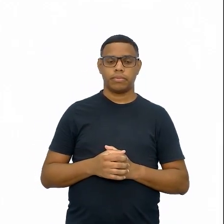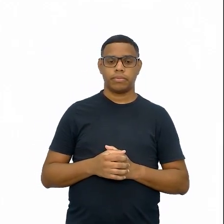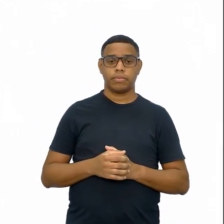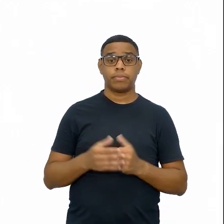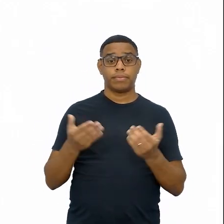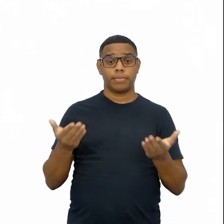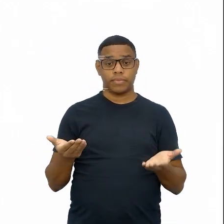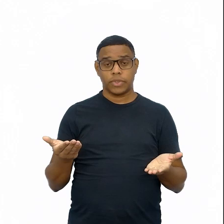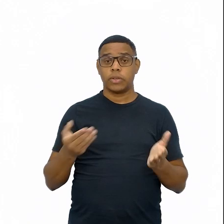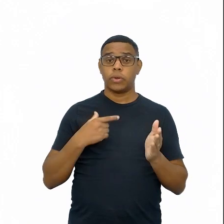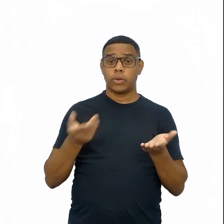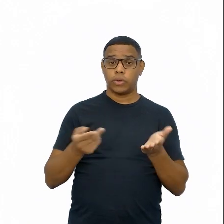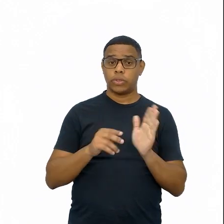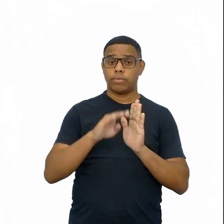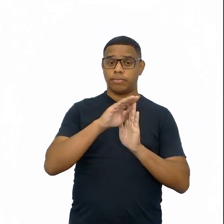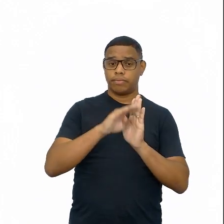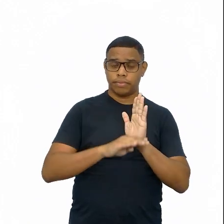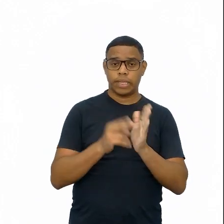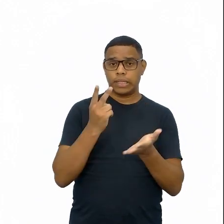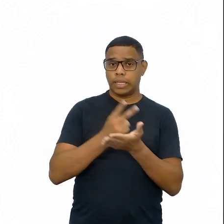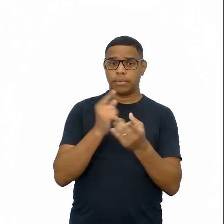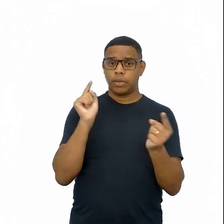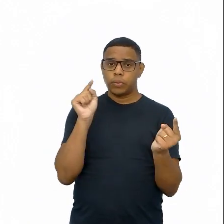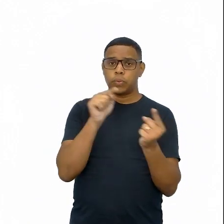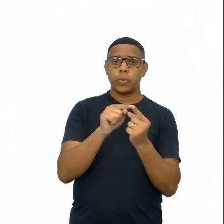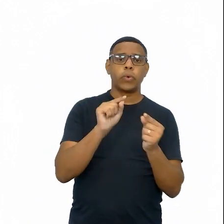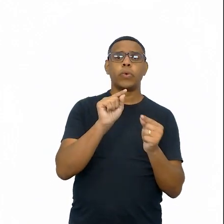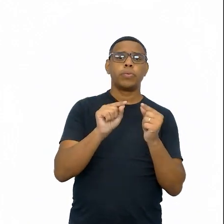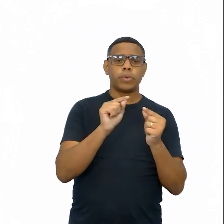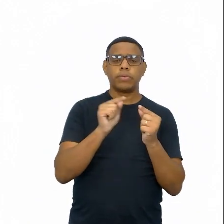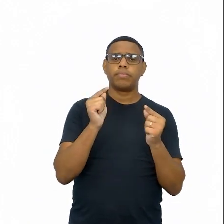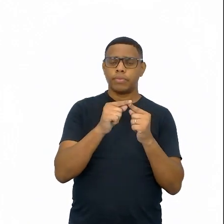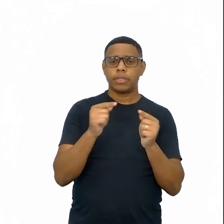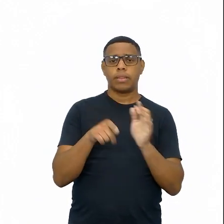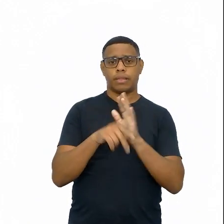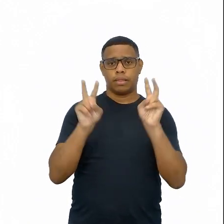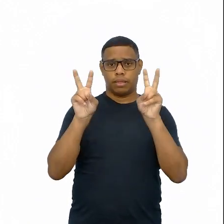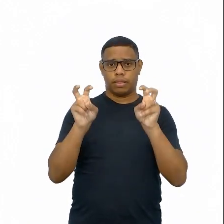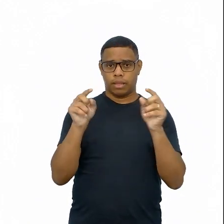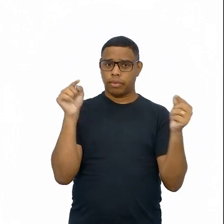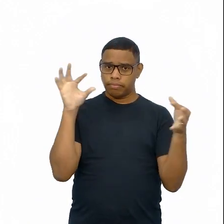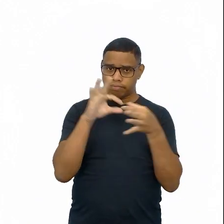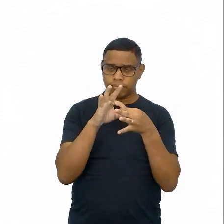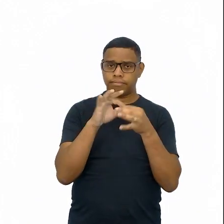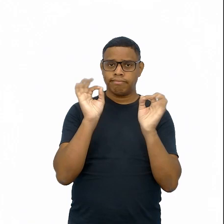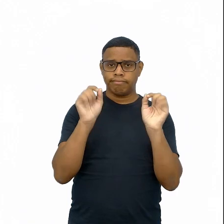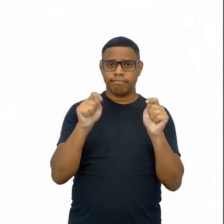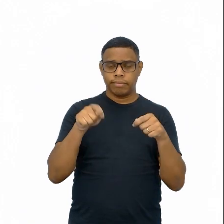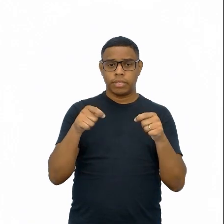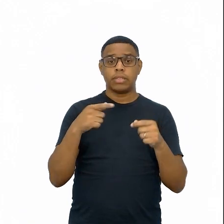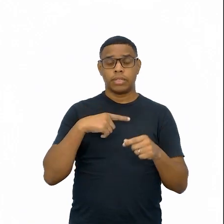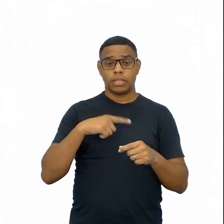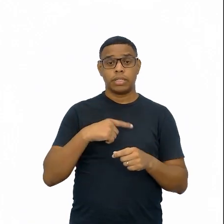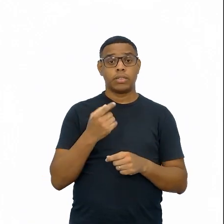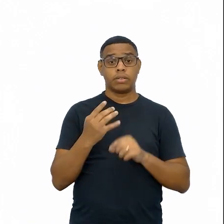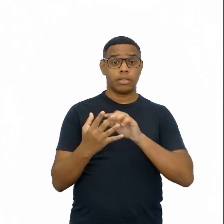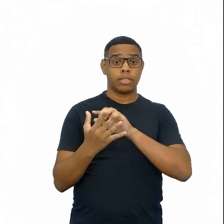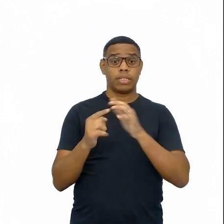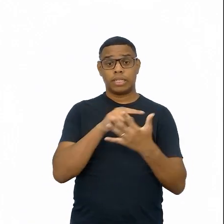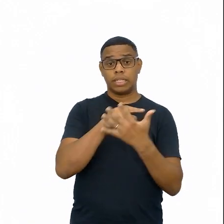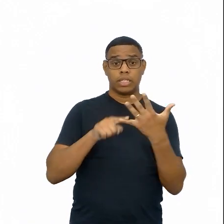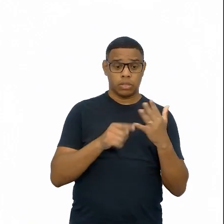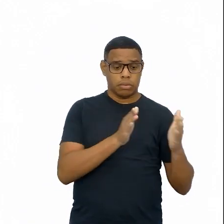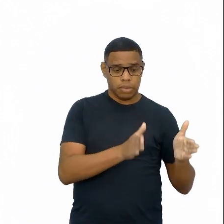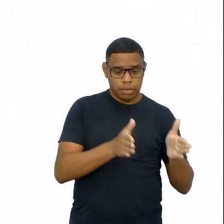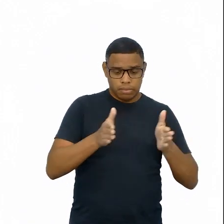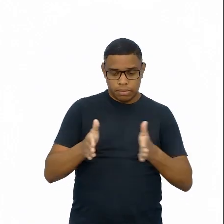Bom, a nossa agenda, ela está sempre aliada aos objetivos da nossa pauta. Né? Então, ela é dividida aqui por 5